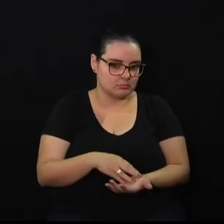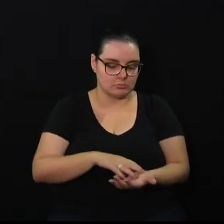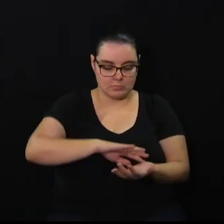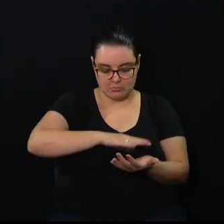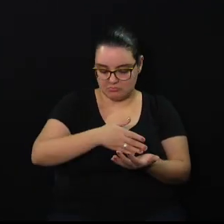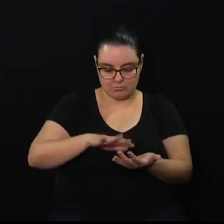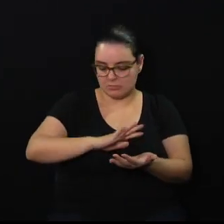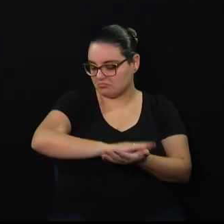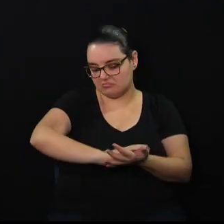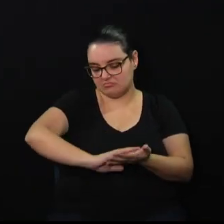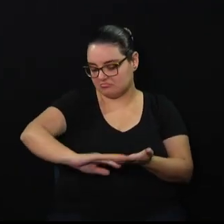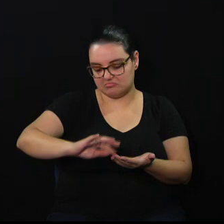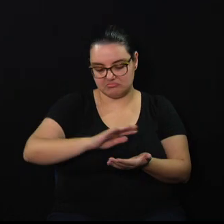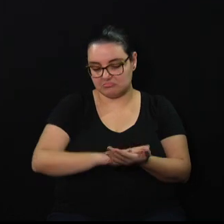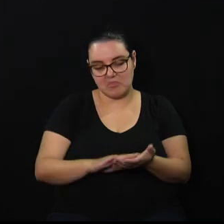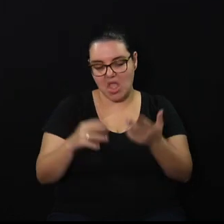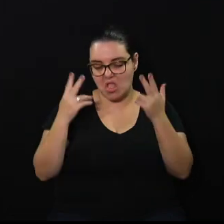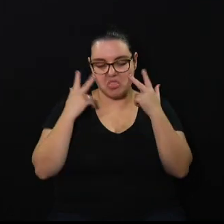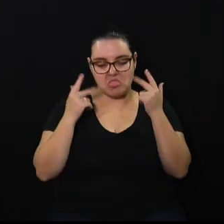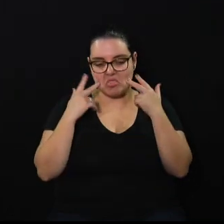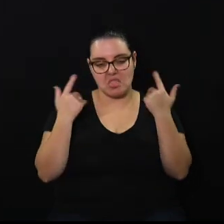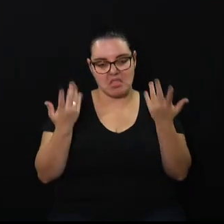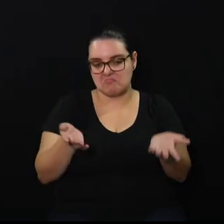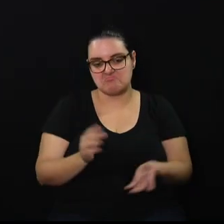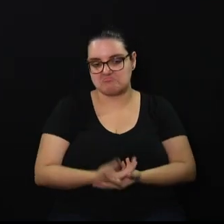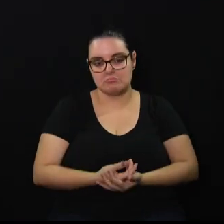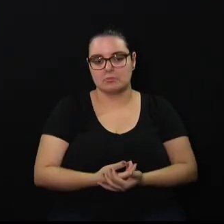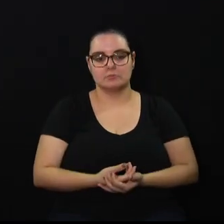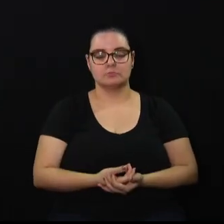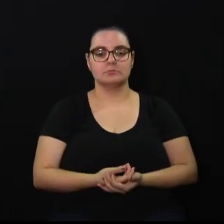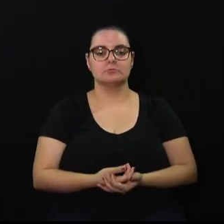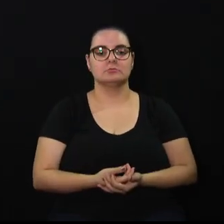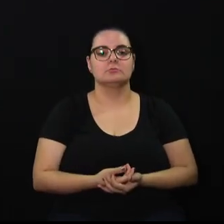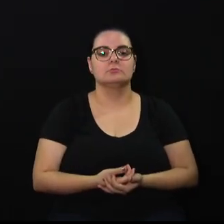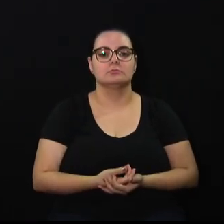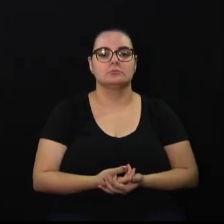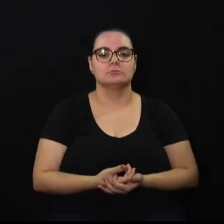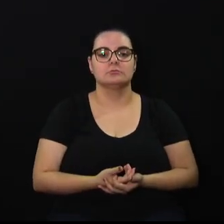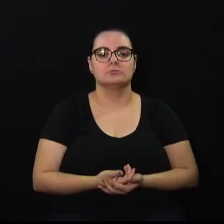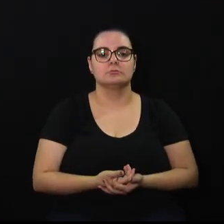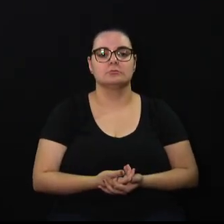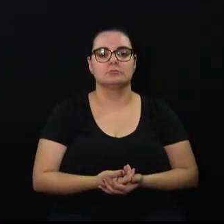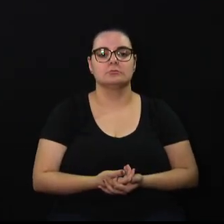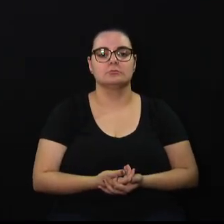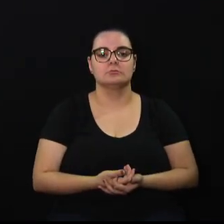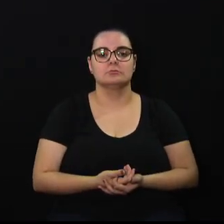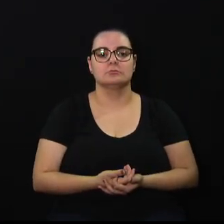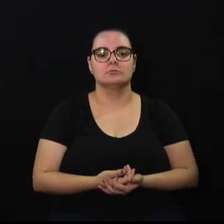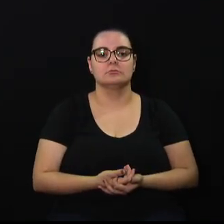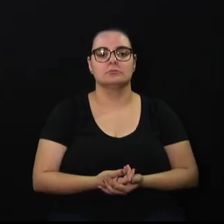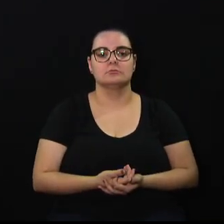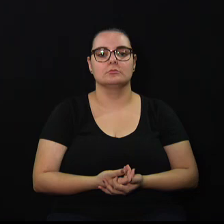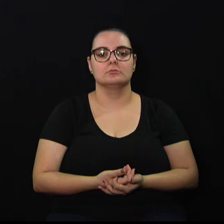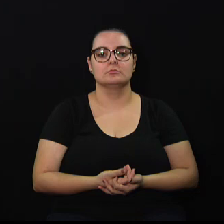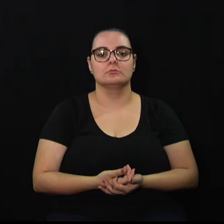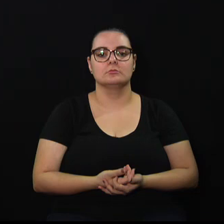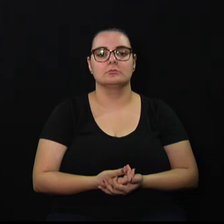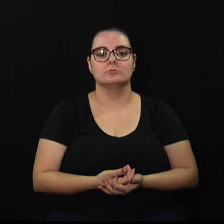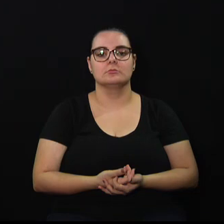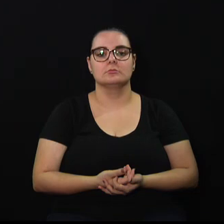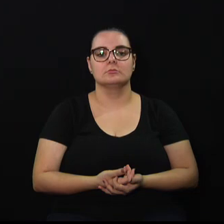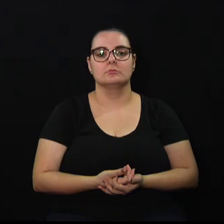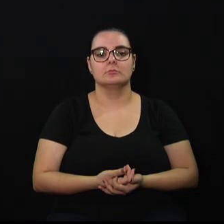ações nada tá aí algumas coisas que eu já falei a resposta sobrecarga sensorial